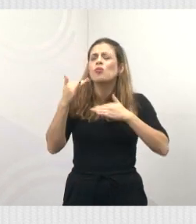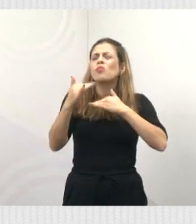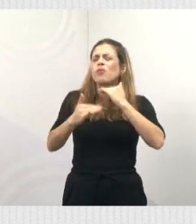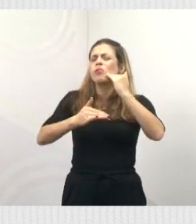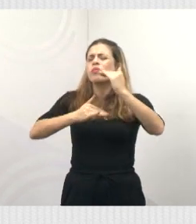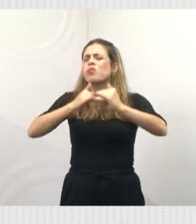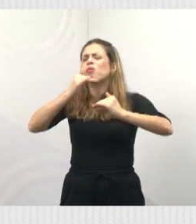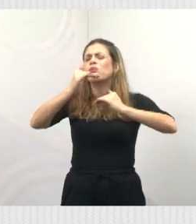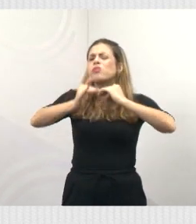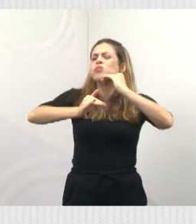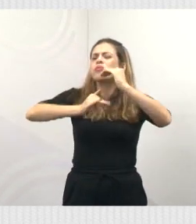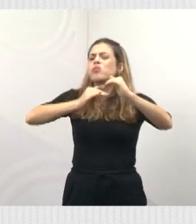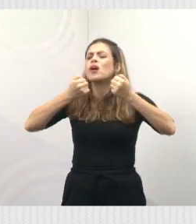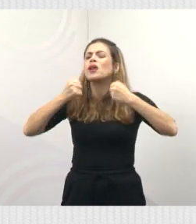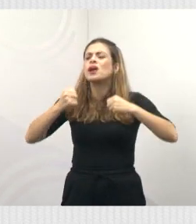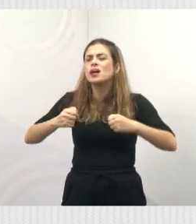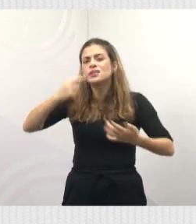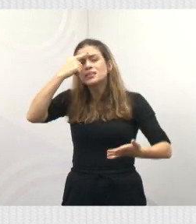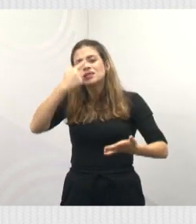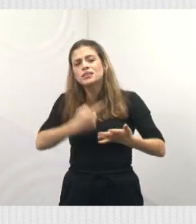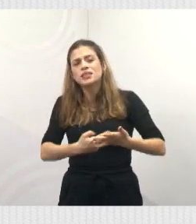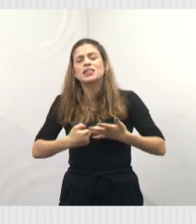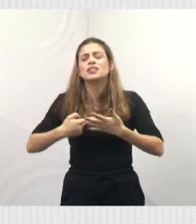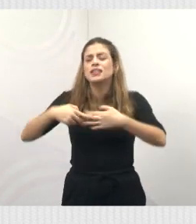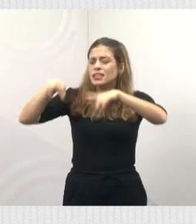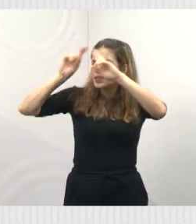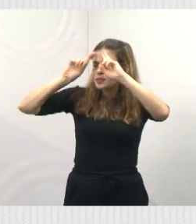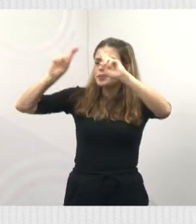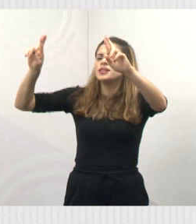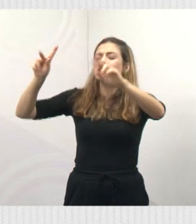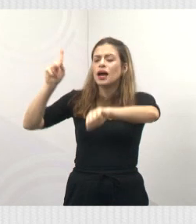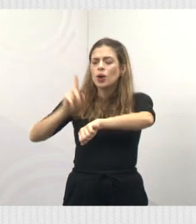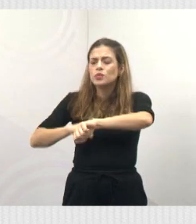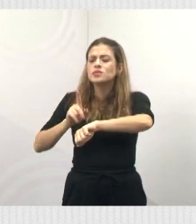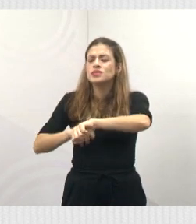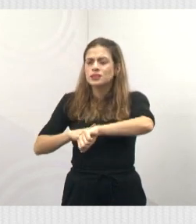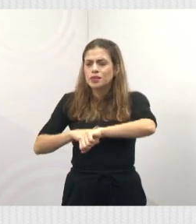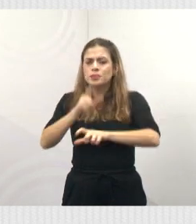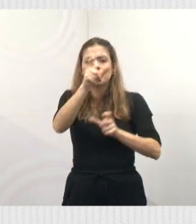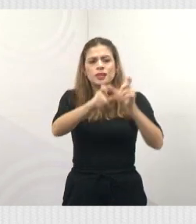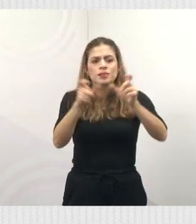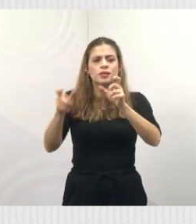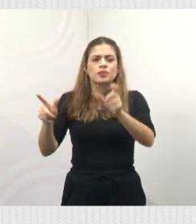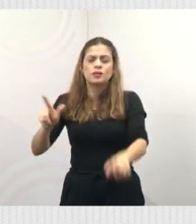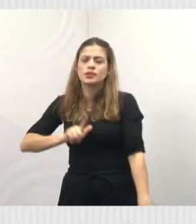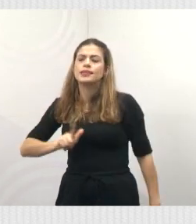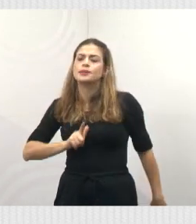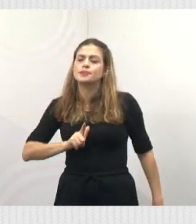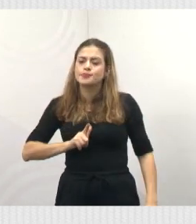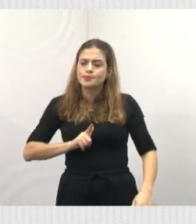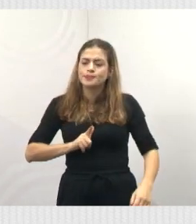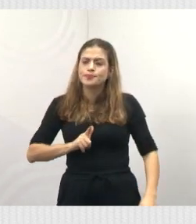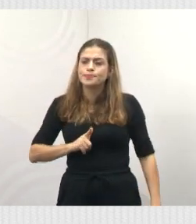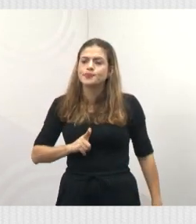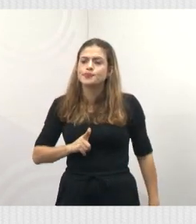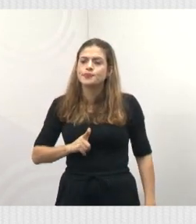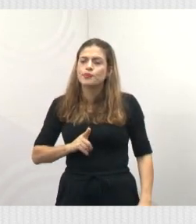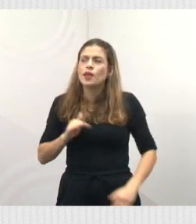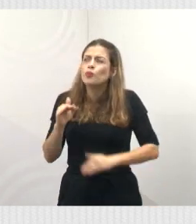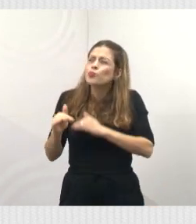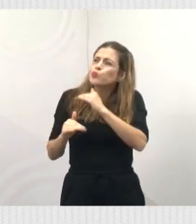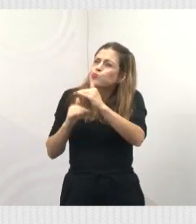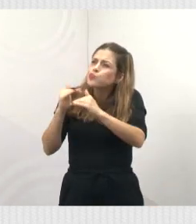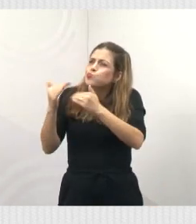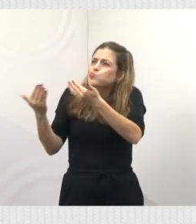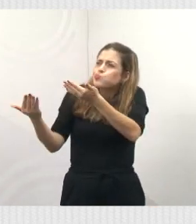é preciso que se decida e se respeite o tempo que as pessoas têm. Hoje nós estamos num processo de tentar